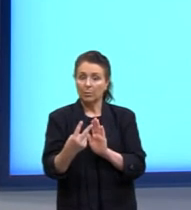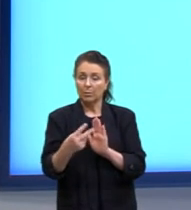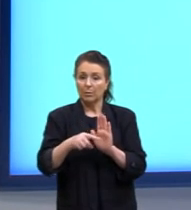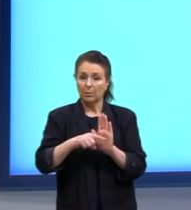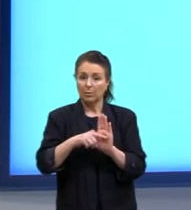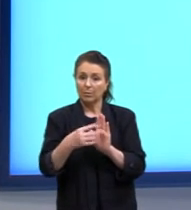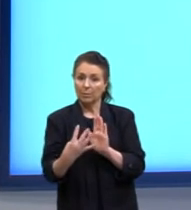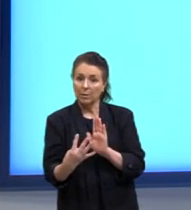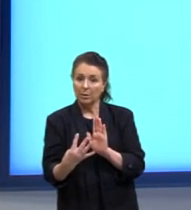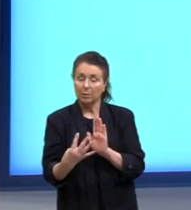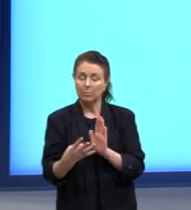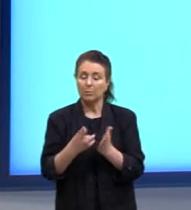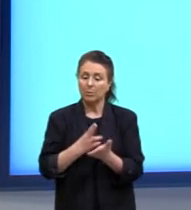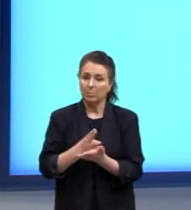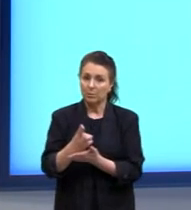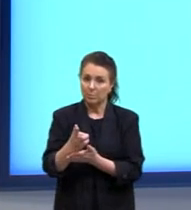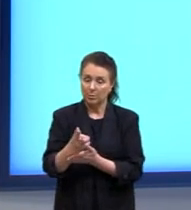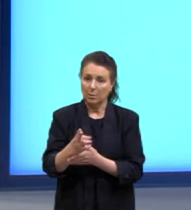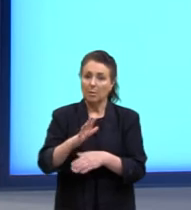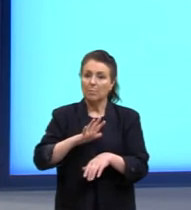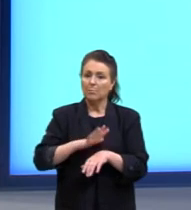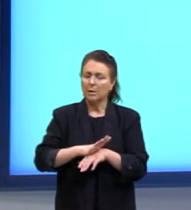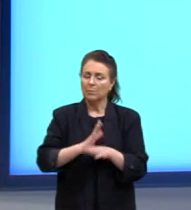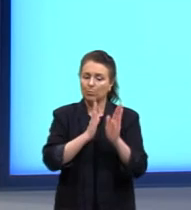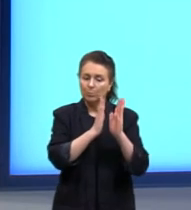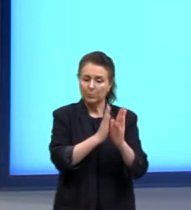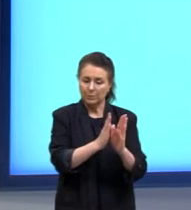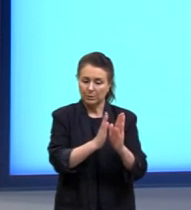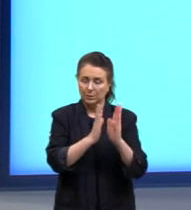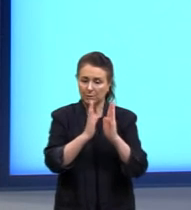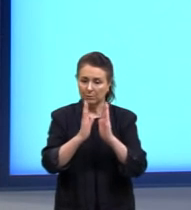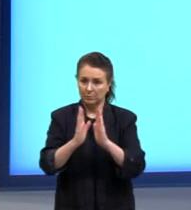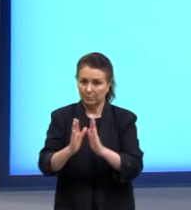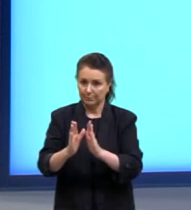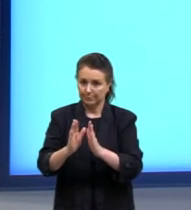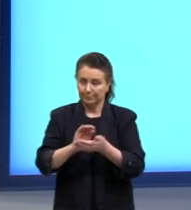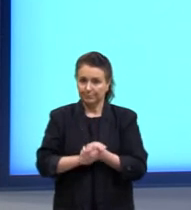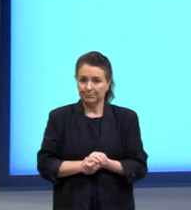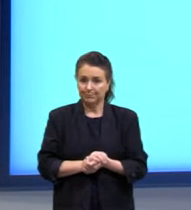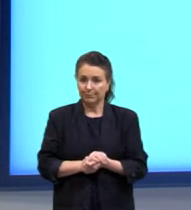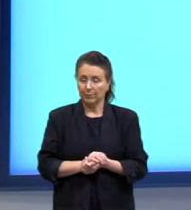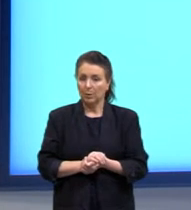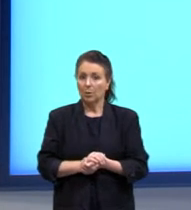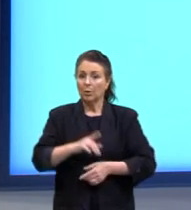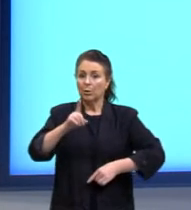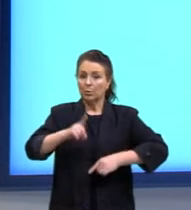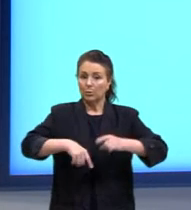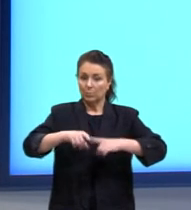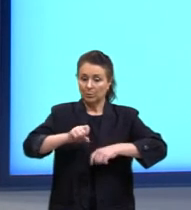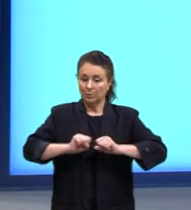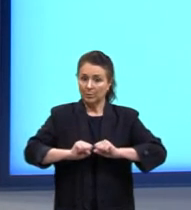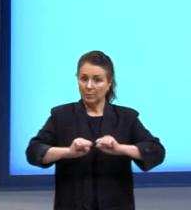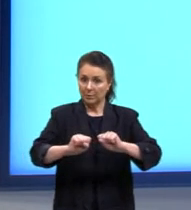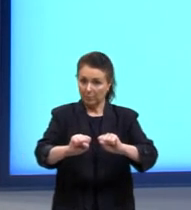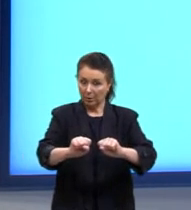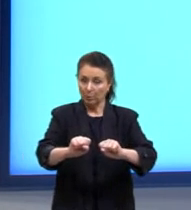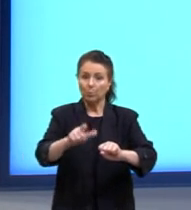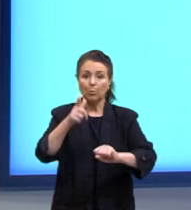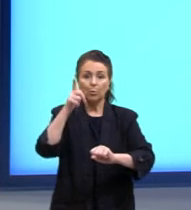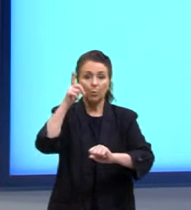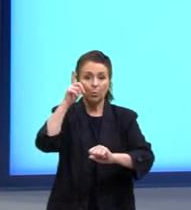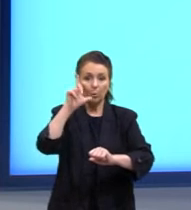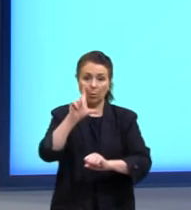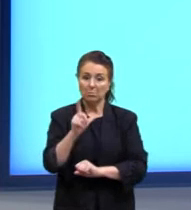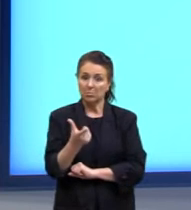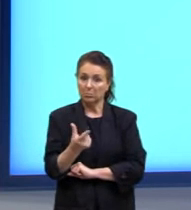e assim por diante mais alguns intervalos um supermercado da rede obteve os